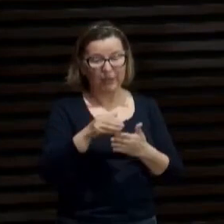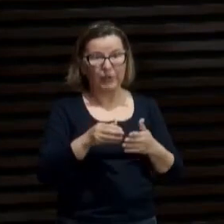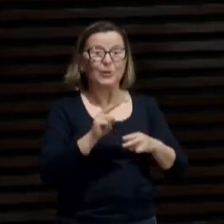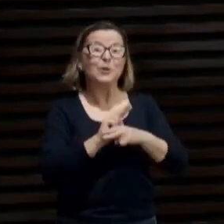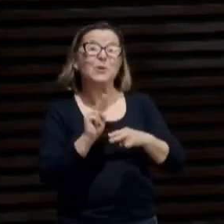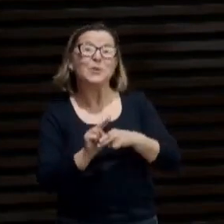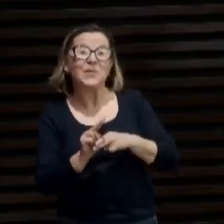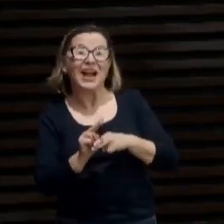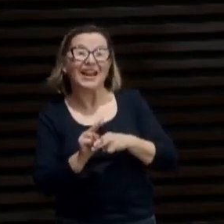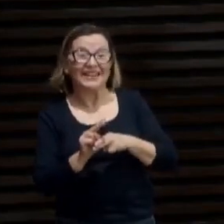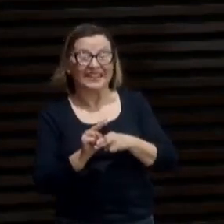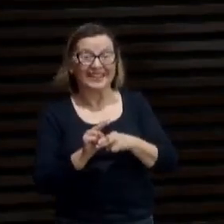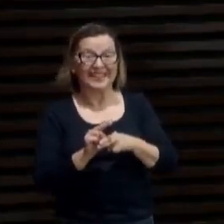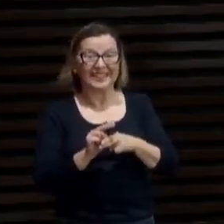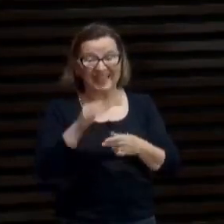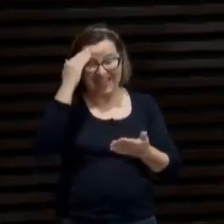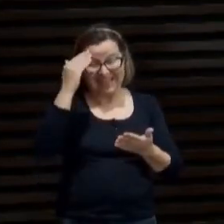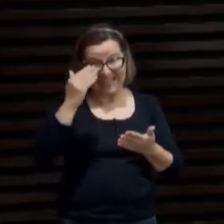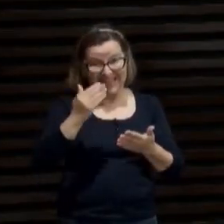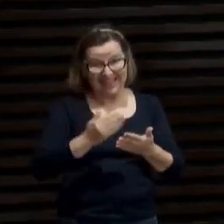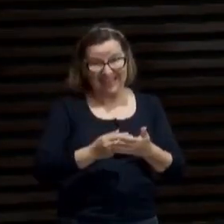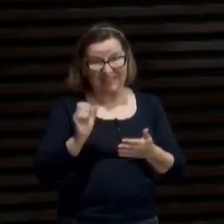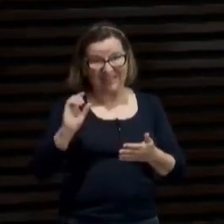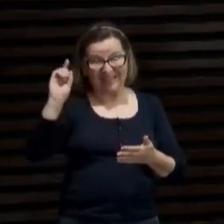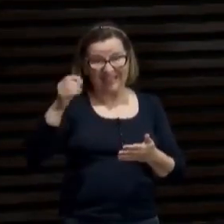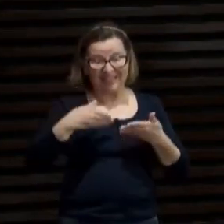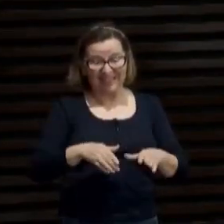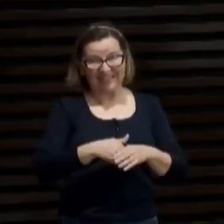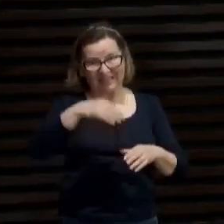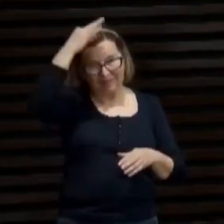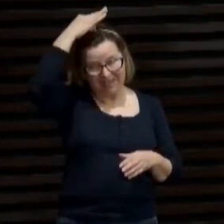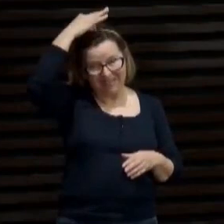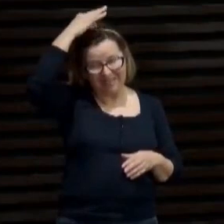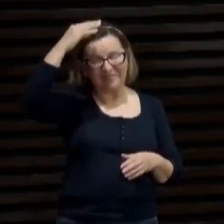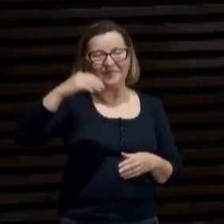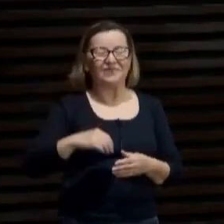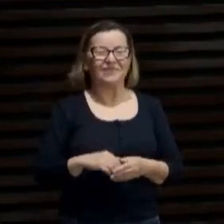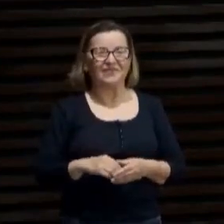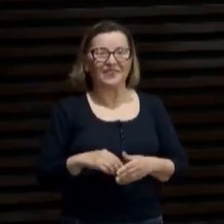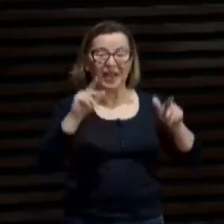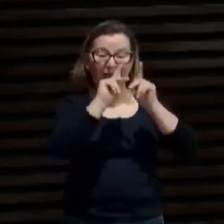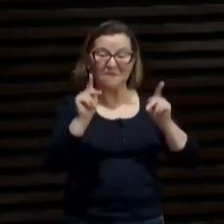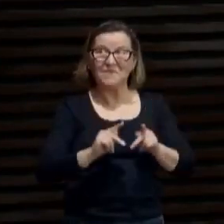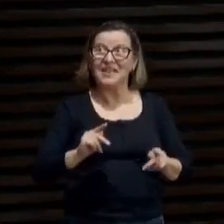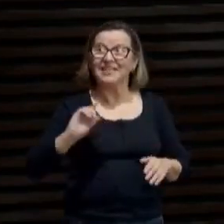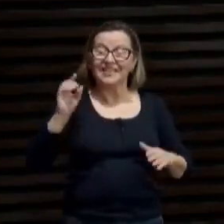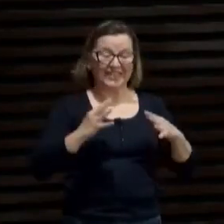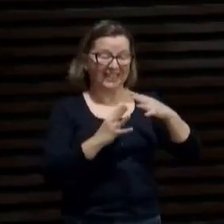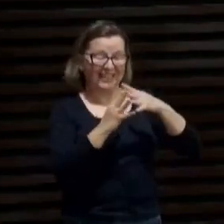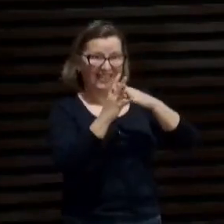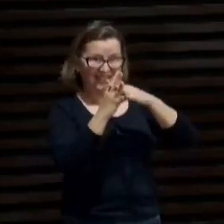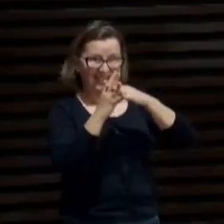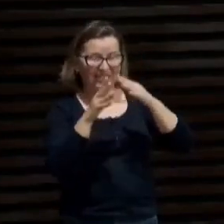novo. Paulo tinha esse discernimento. E por isso a paz de Deus, que excede todo entendimento,